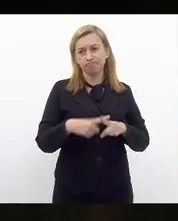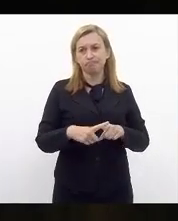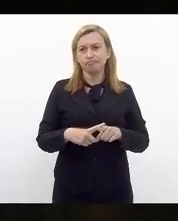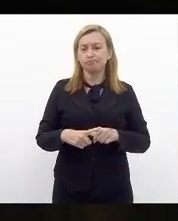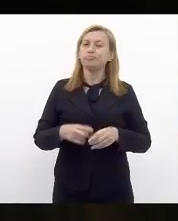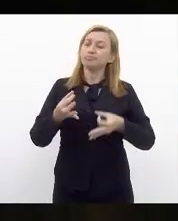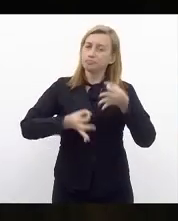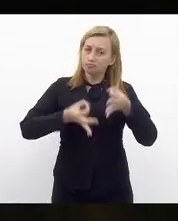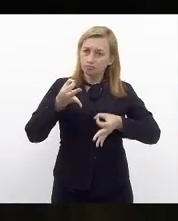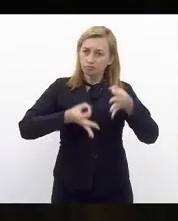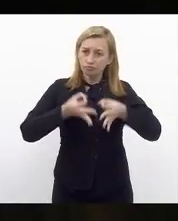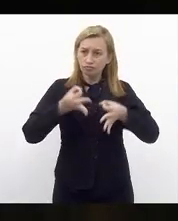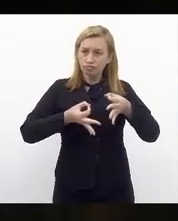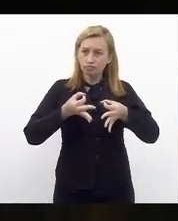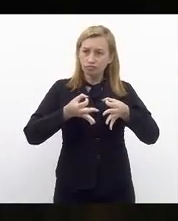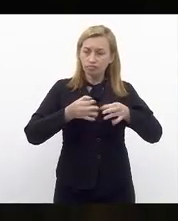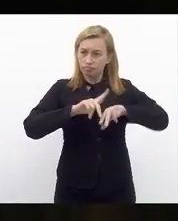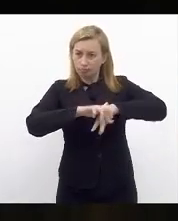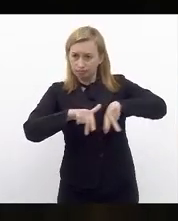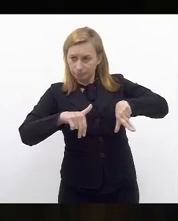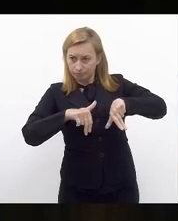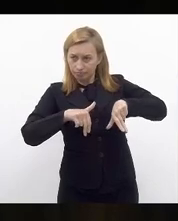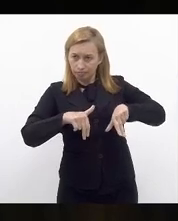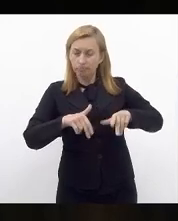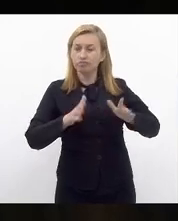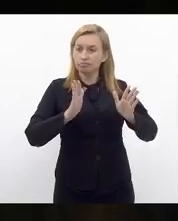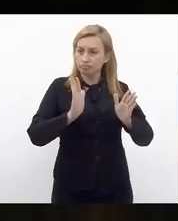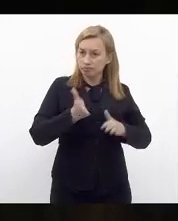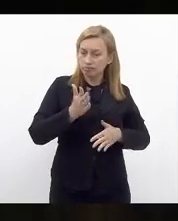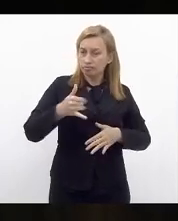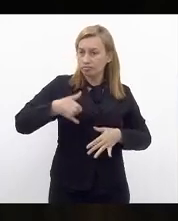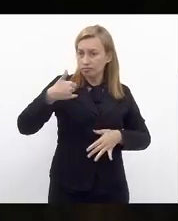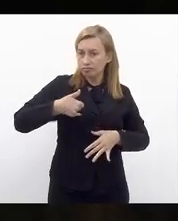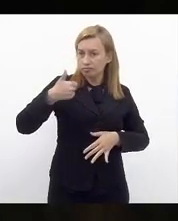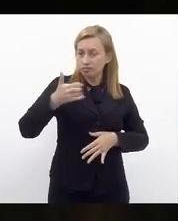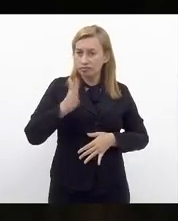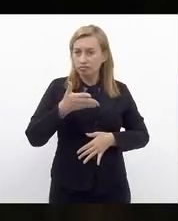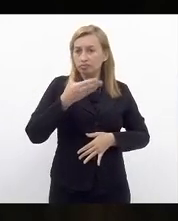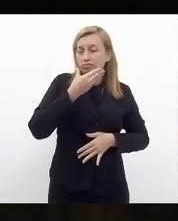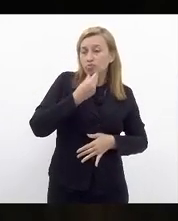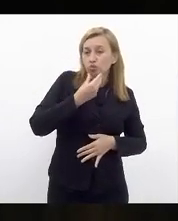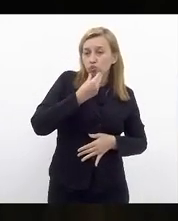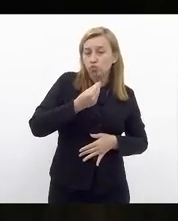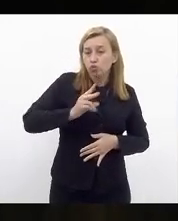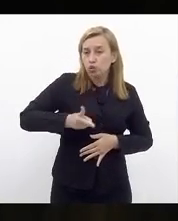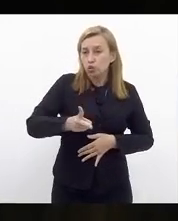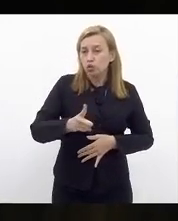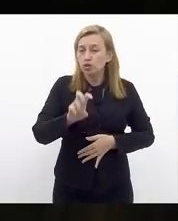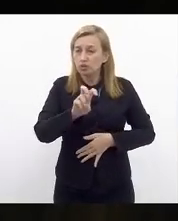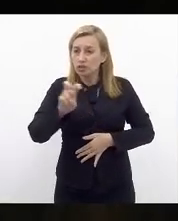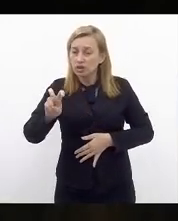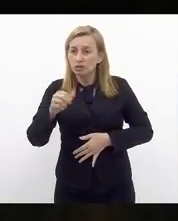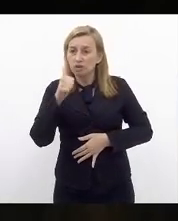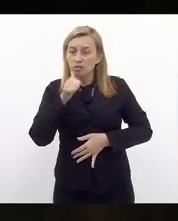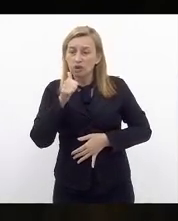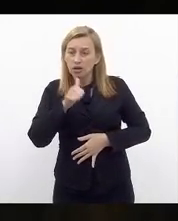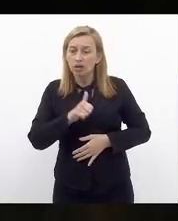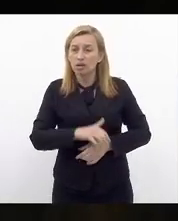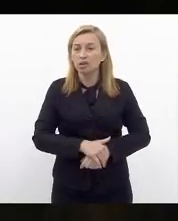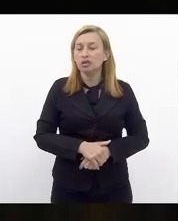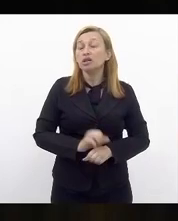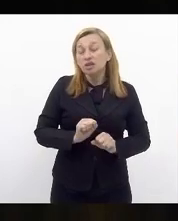estabelece uma Justiça de gênero já que você está mantendo a idade atual dos homens que se mantenha 55 para as mulheres